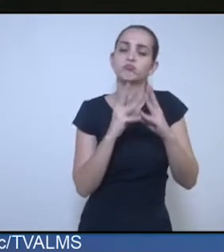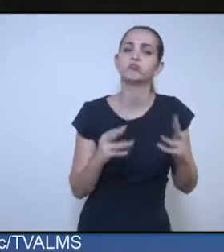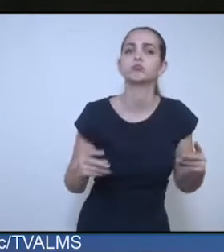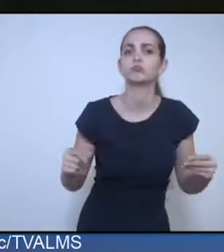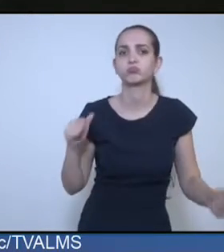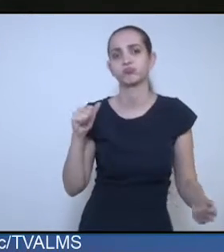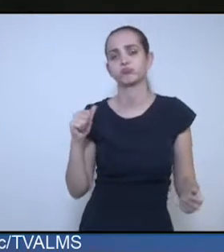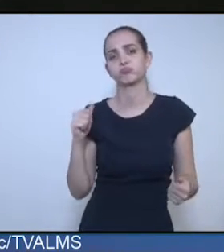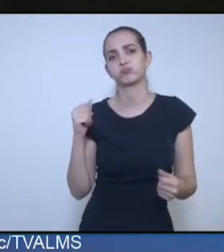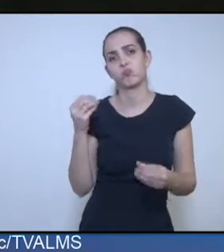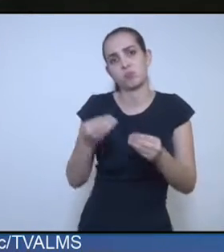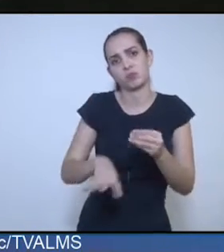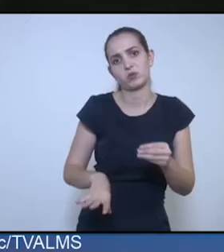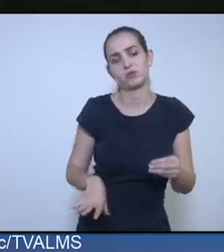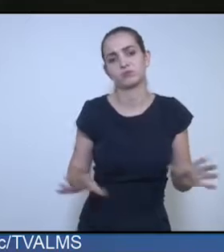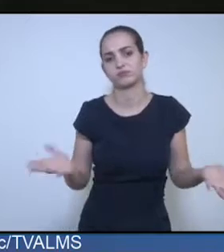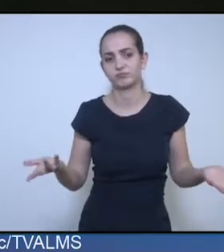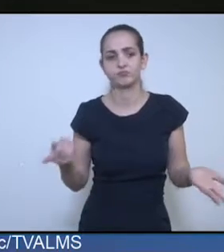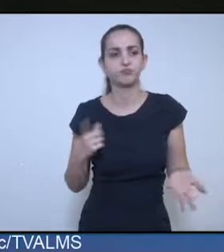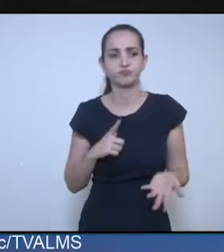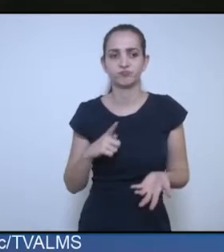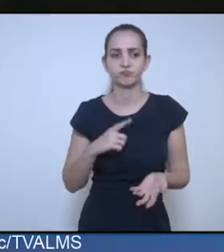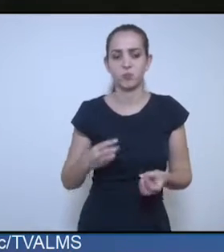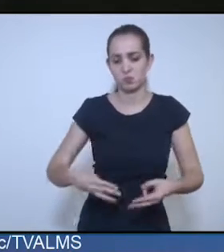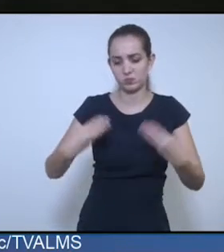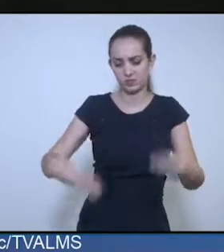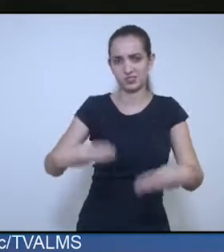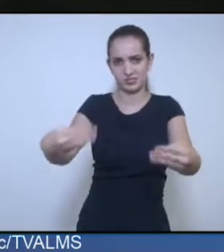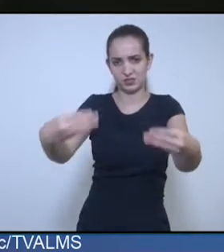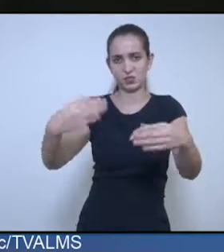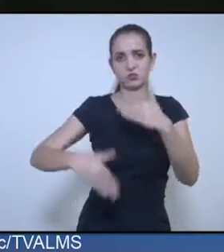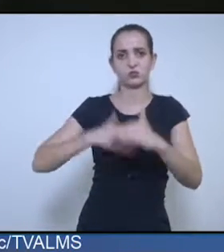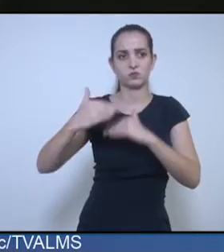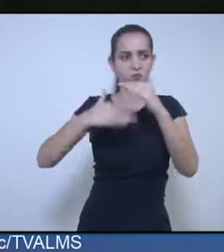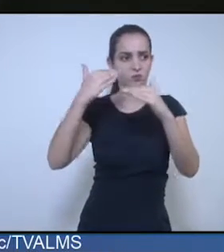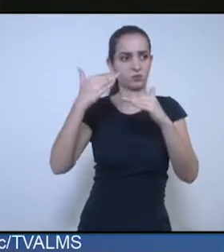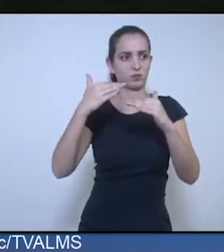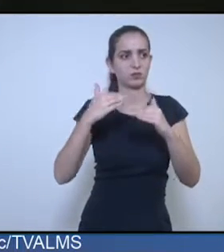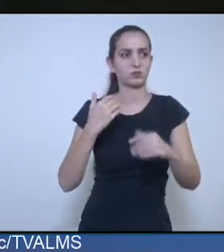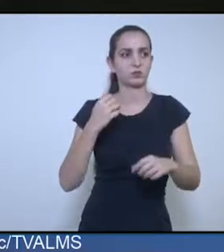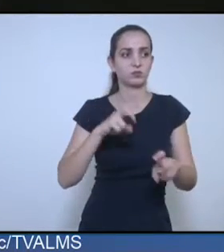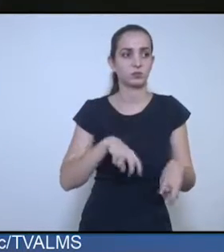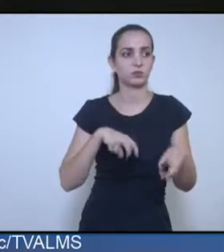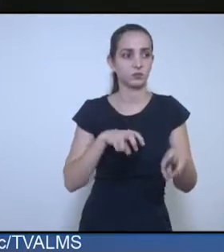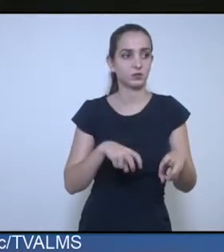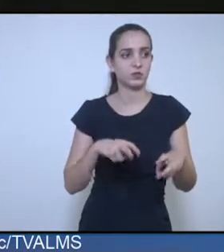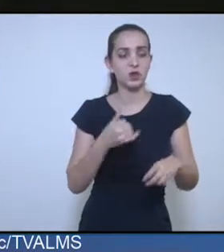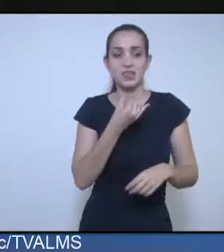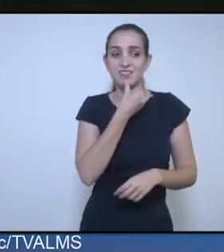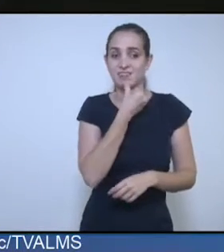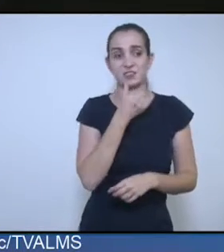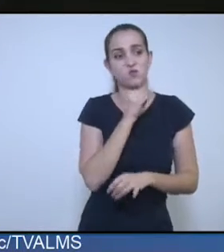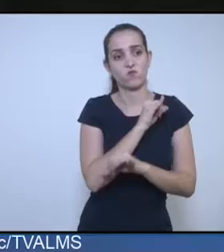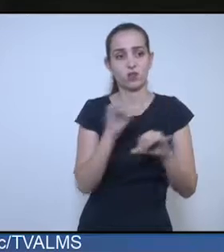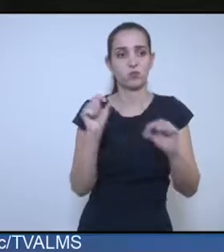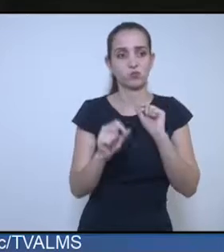Ministério do Desenvolvimento Agrário. E termino dizendo que é lamentável também dizer que esse